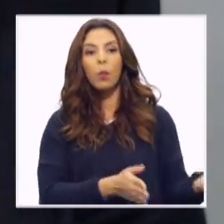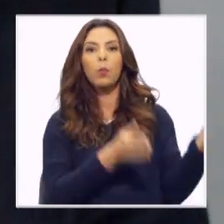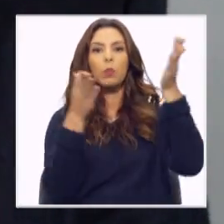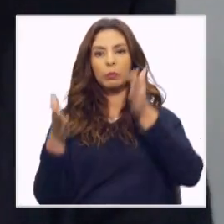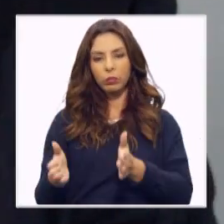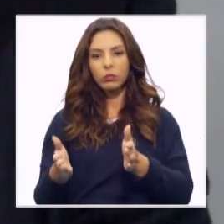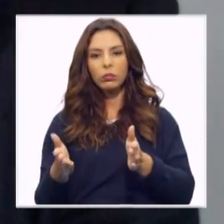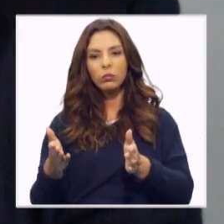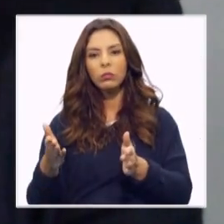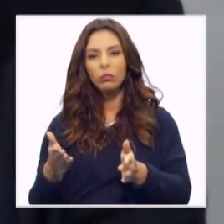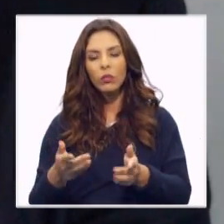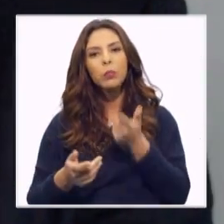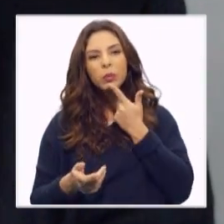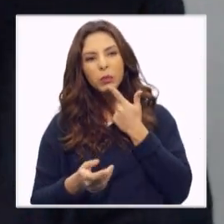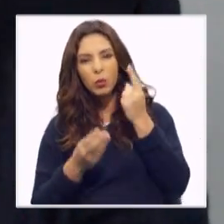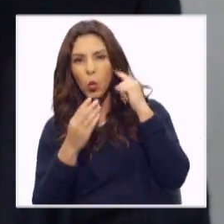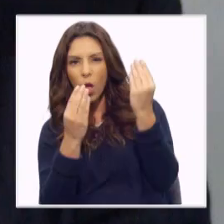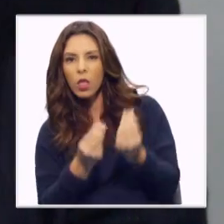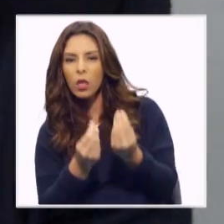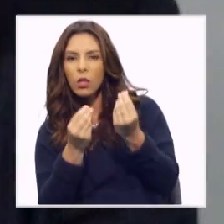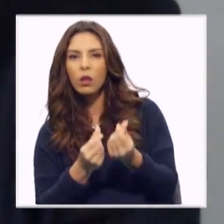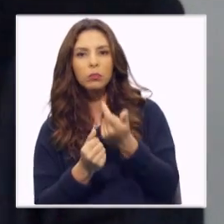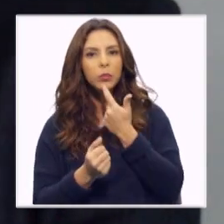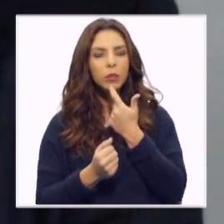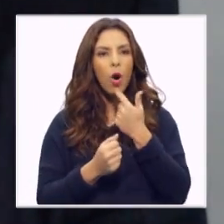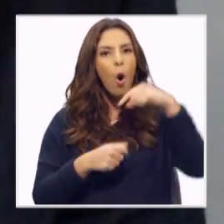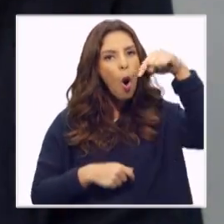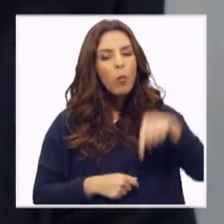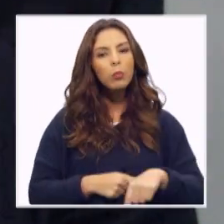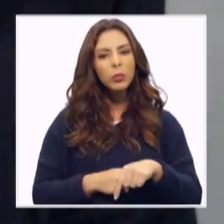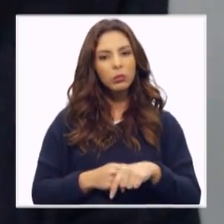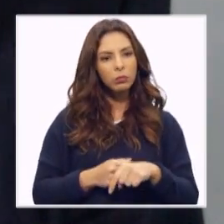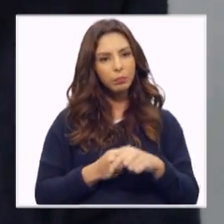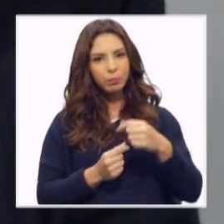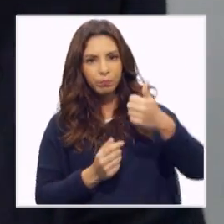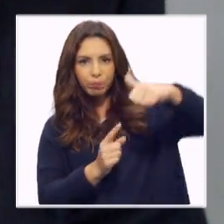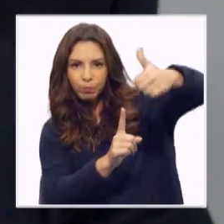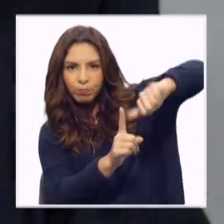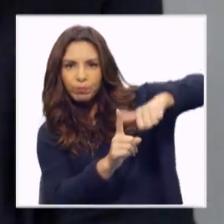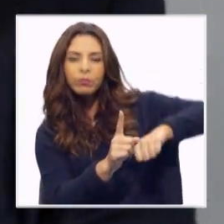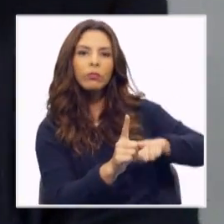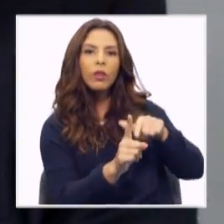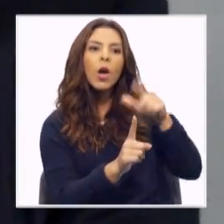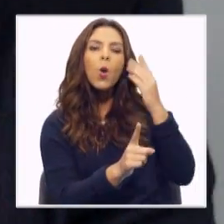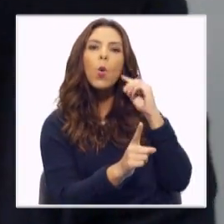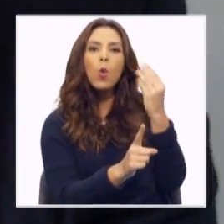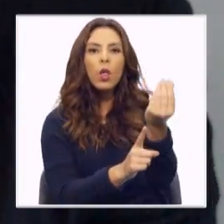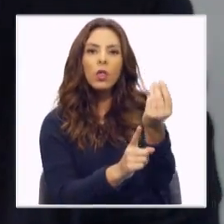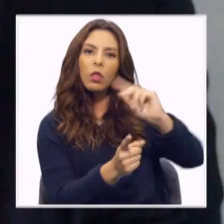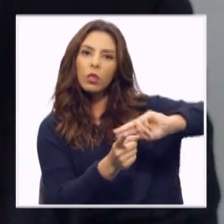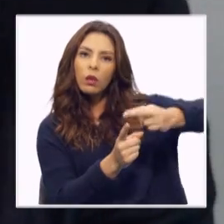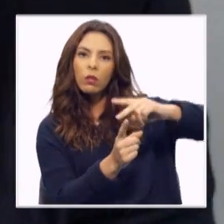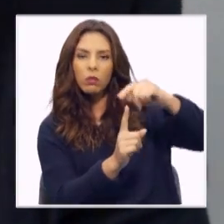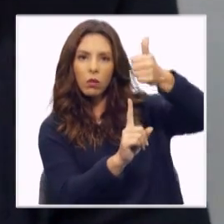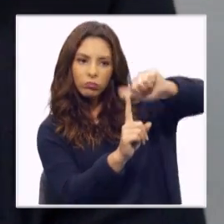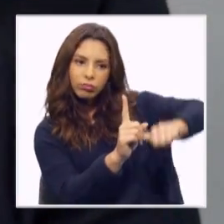começar. Depois há um módulo de estimação de qualidade que faz uma decisão em tempo real se a qualidade da tradução está onde é